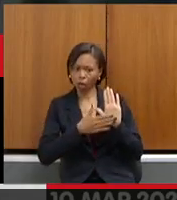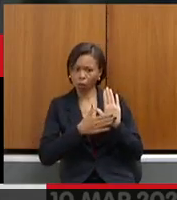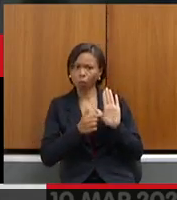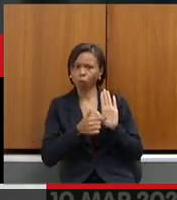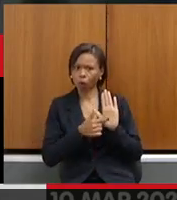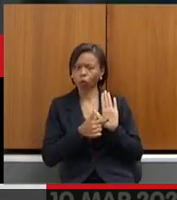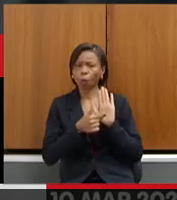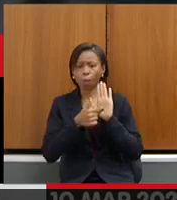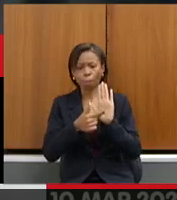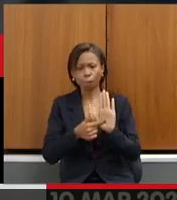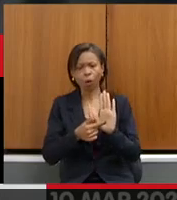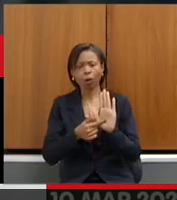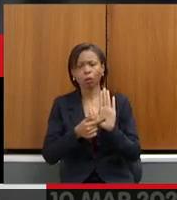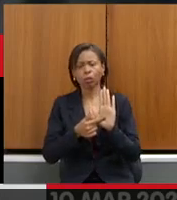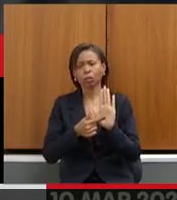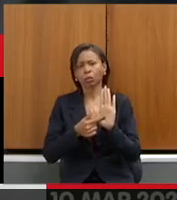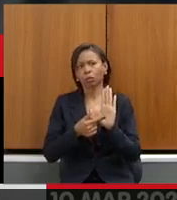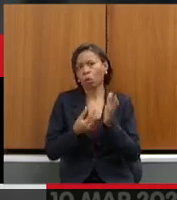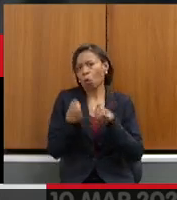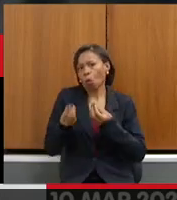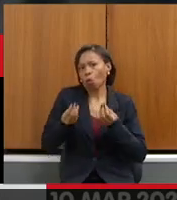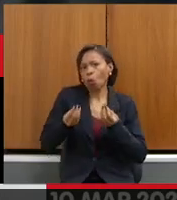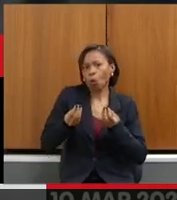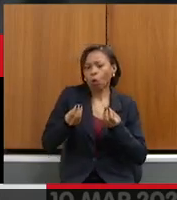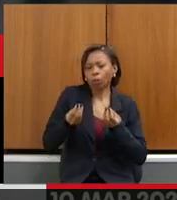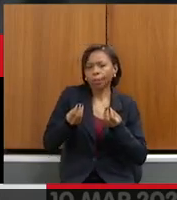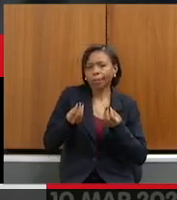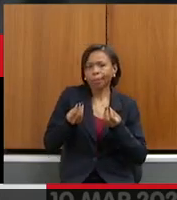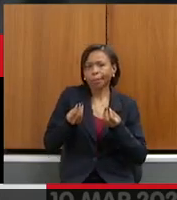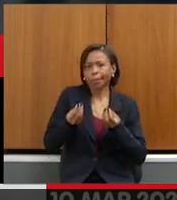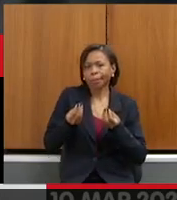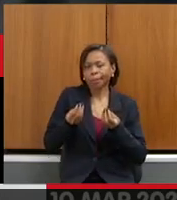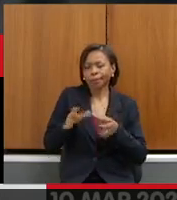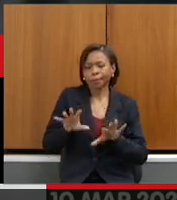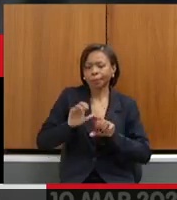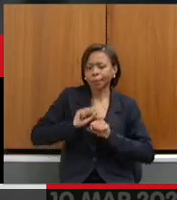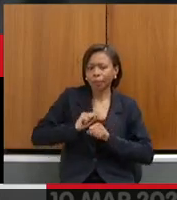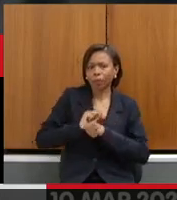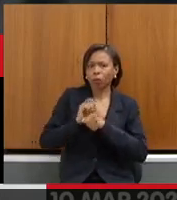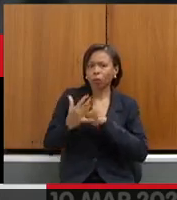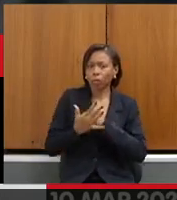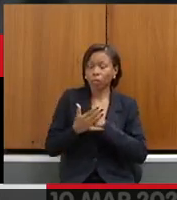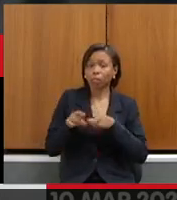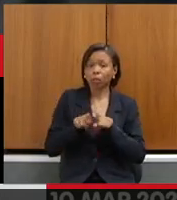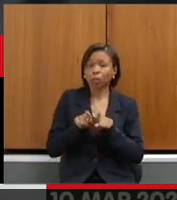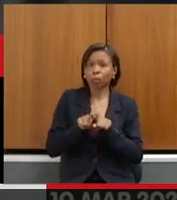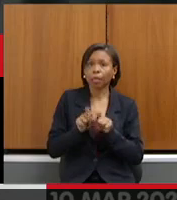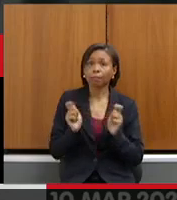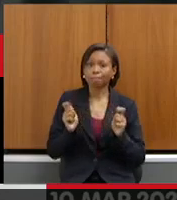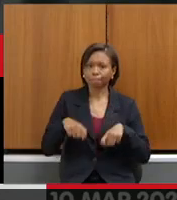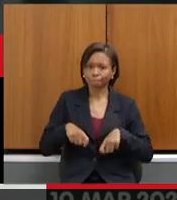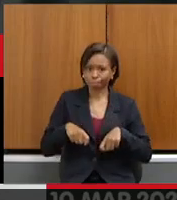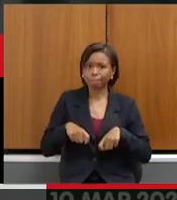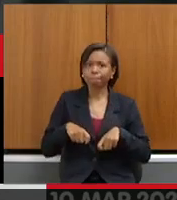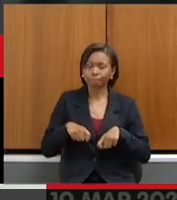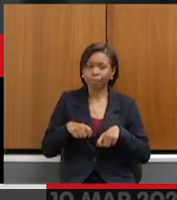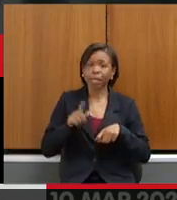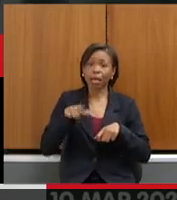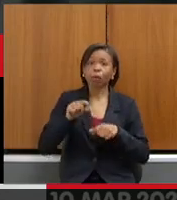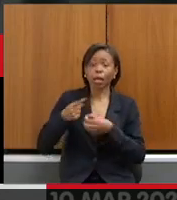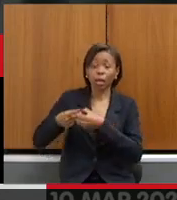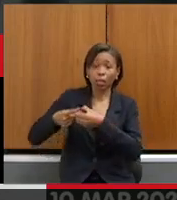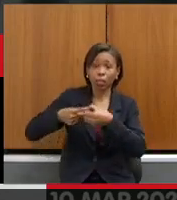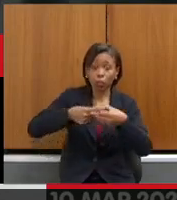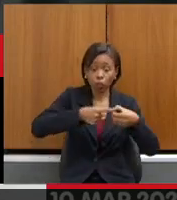e sinaliza o que modifica o desempenho como ele está funcionando na verdade é a Adesão dos Municípios